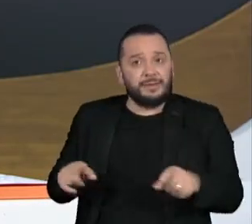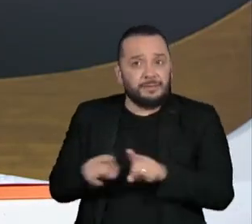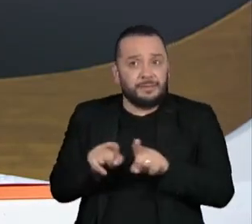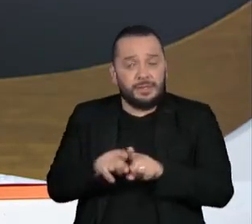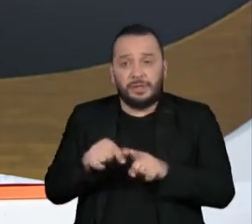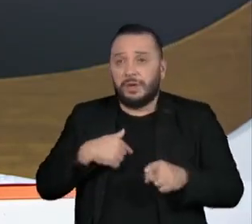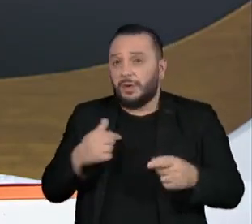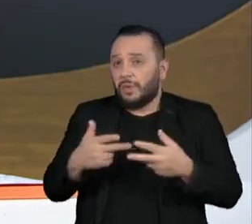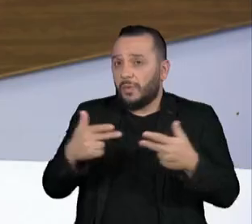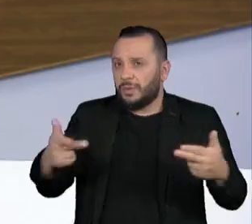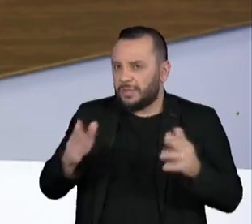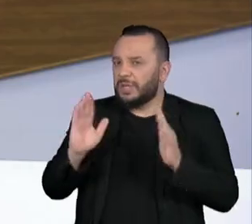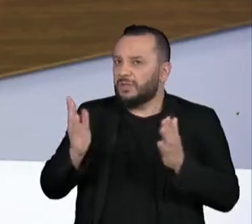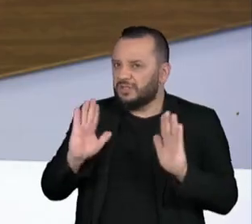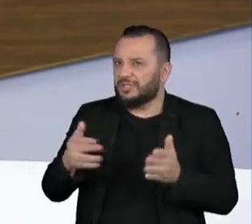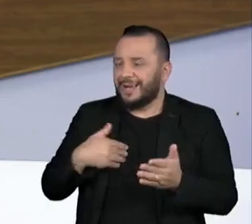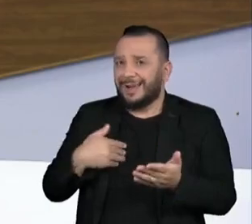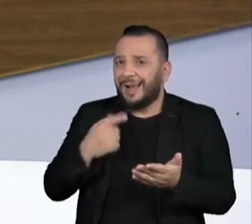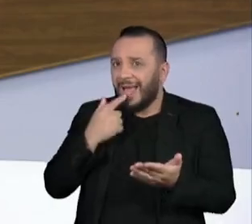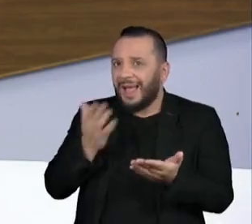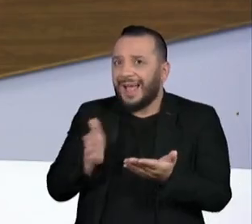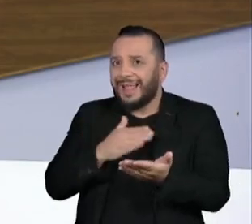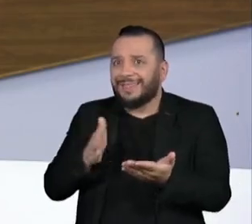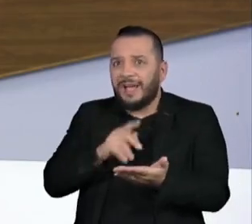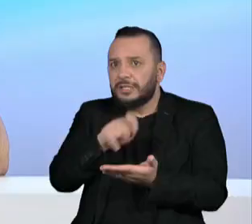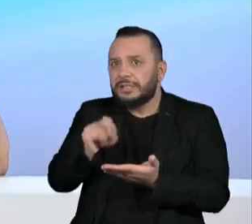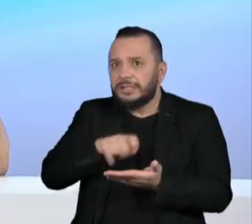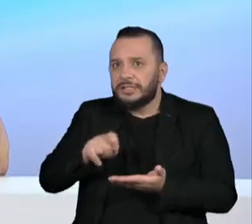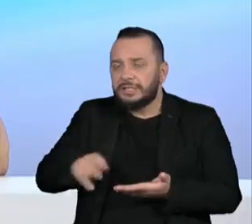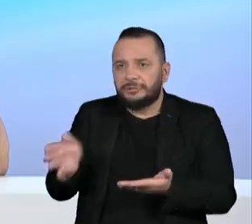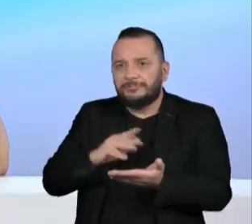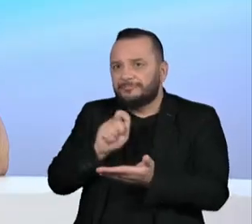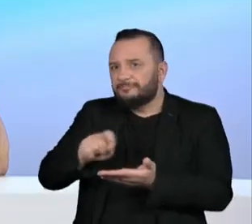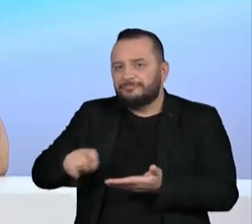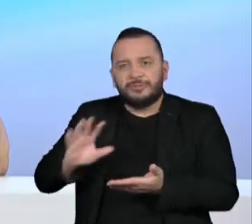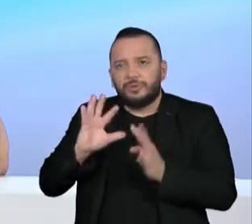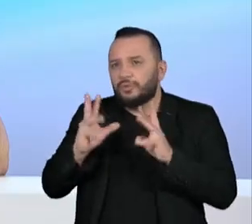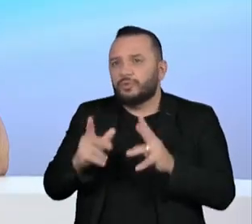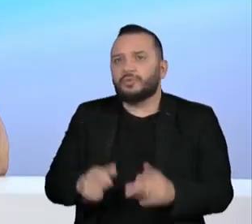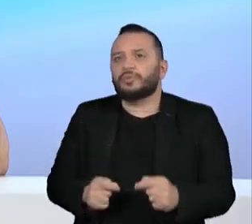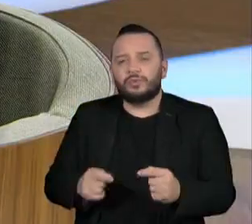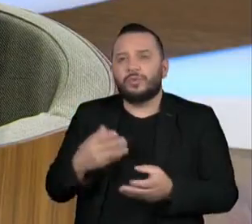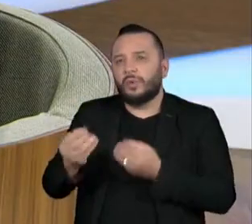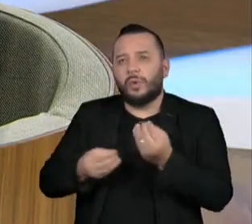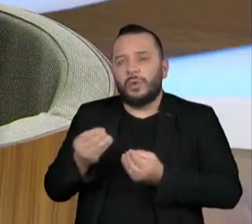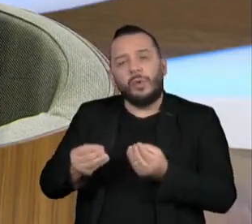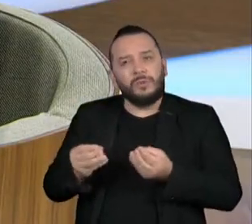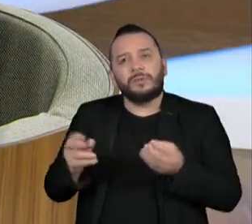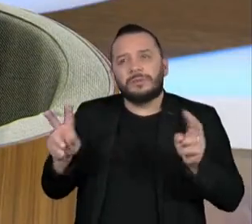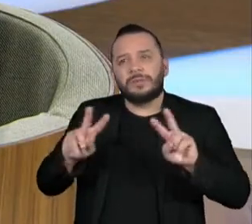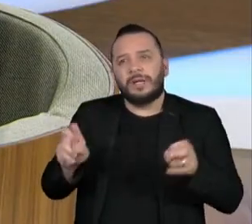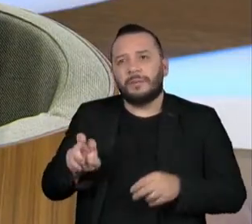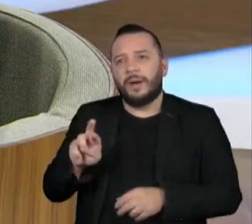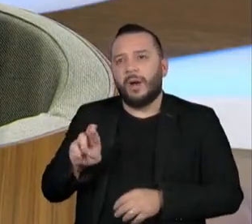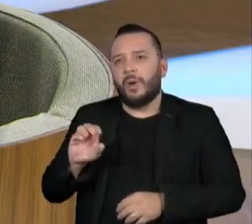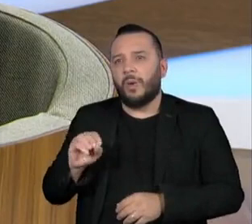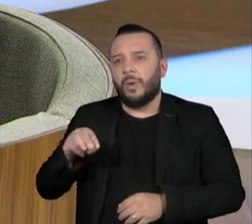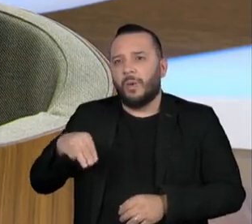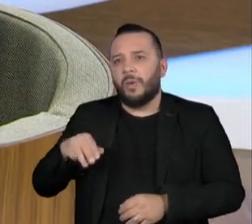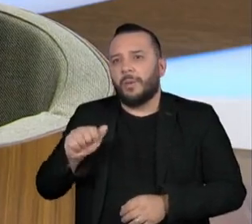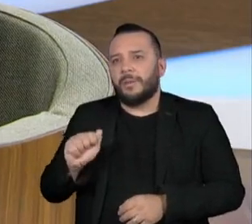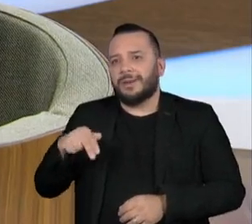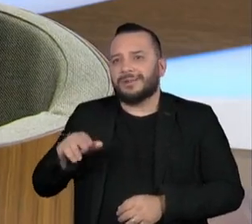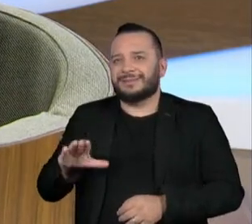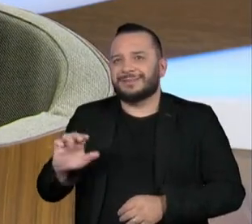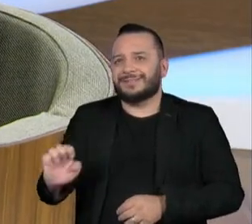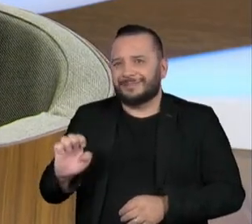tinham páginas escritas, cadernos inteiros de apontamentos para hipóteses de romances, quando eu fui deixando isso, eu achei